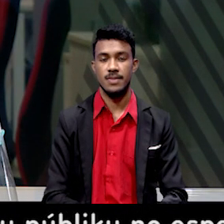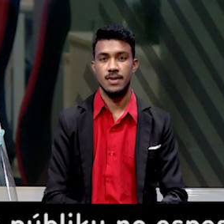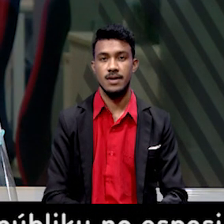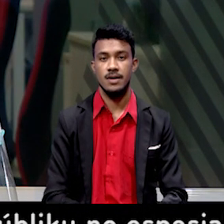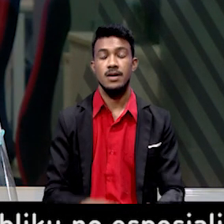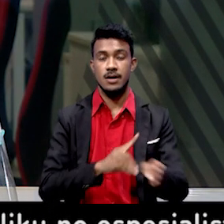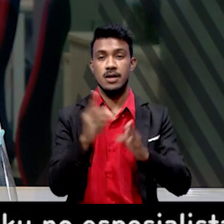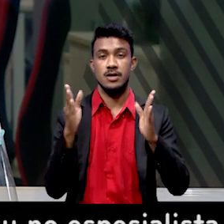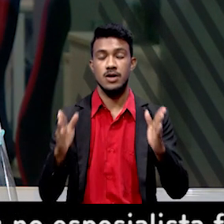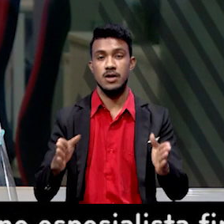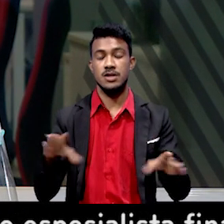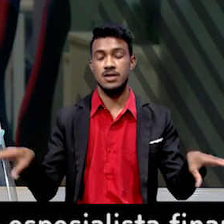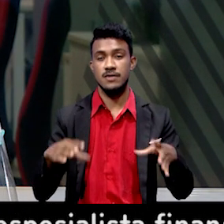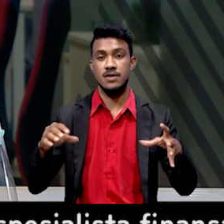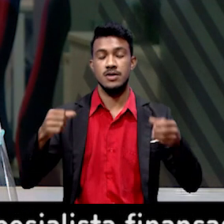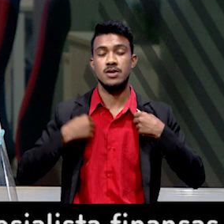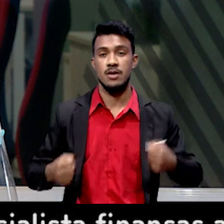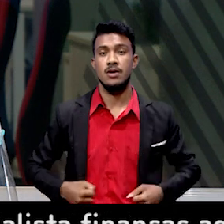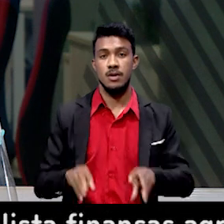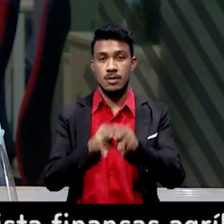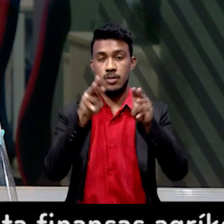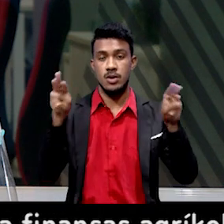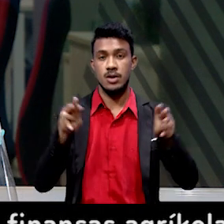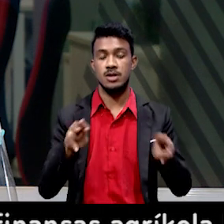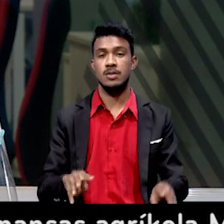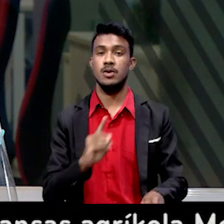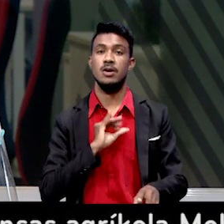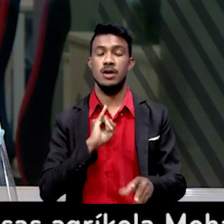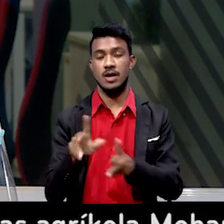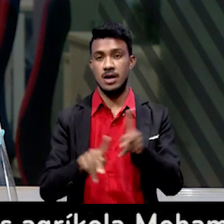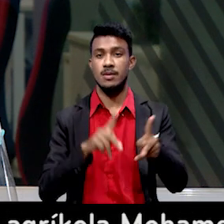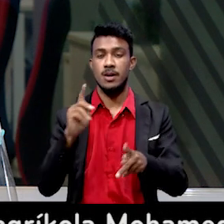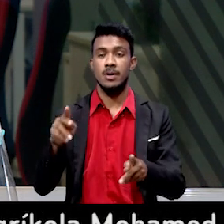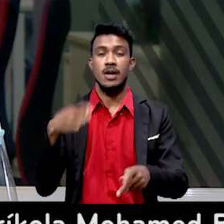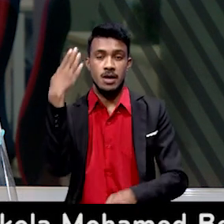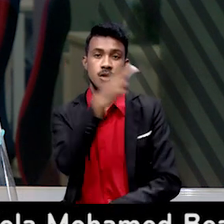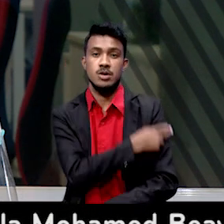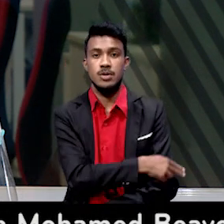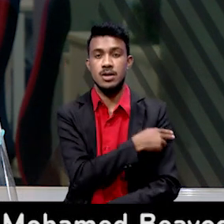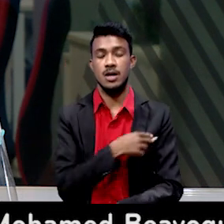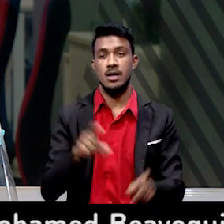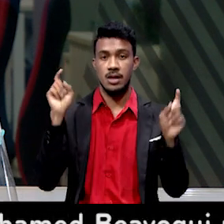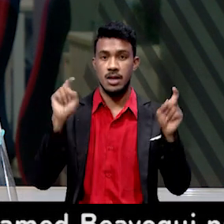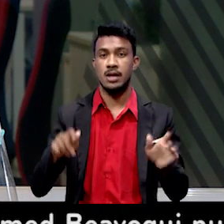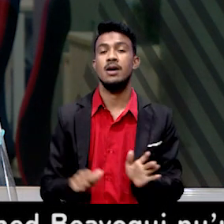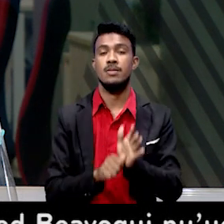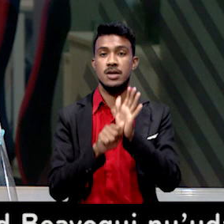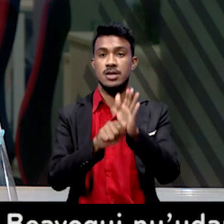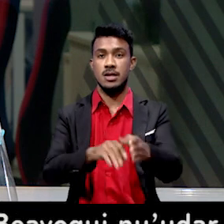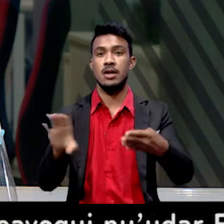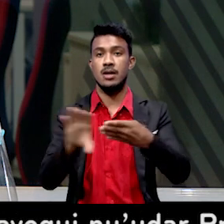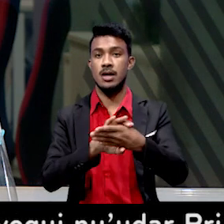Diretora de Serviço de Saúde do município de Ilha Tetém, agora Baões, cidadão que berra o tratamento e a facilidade de saúde, tem que apresentar cartão